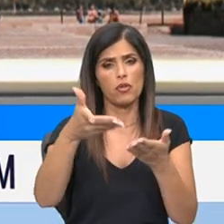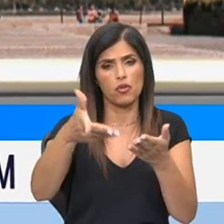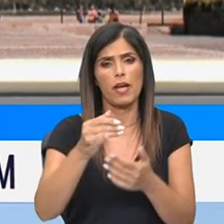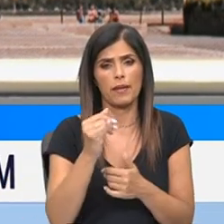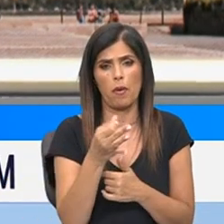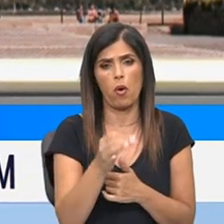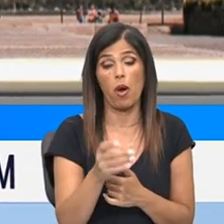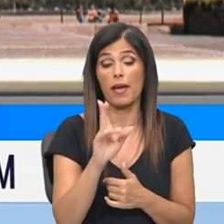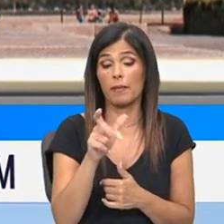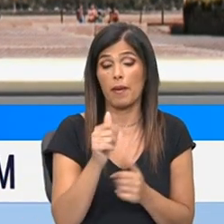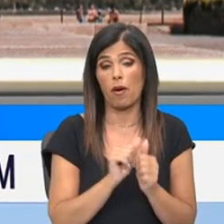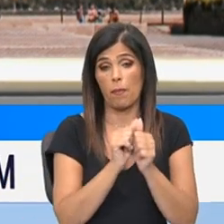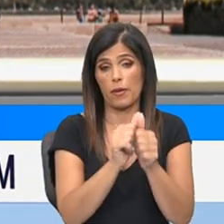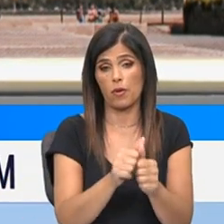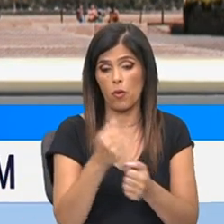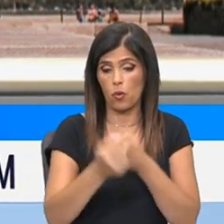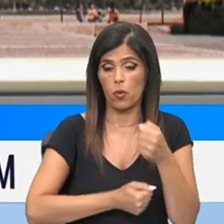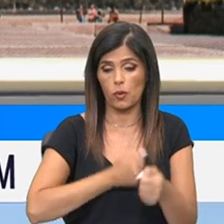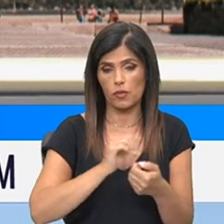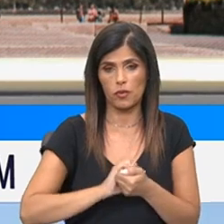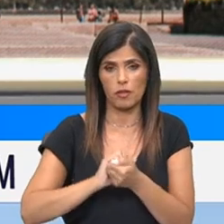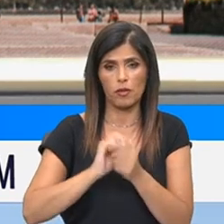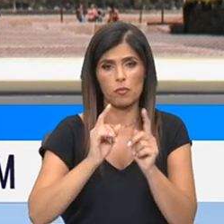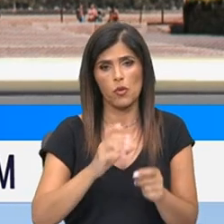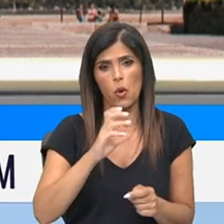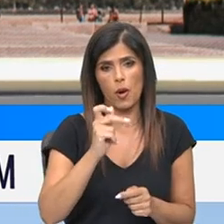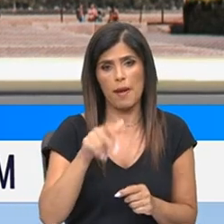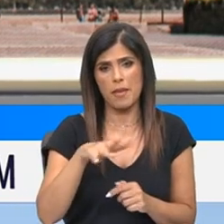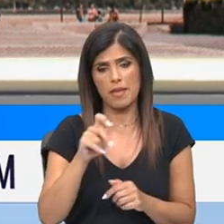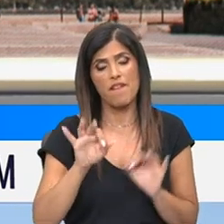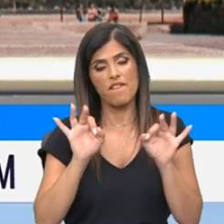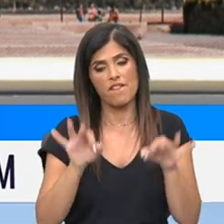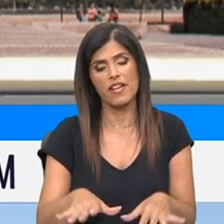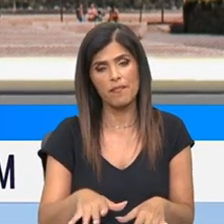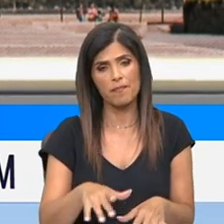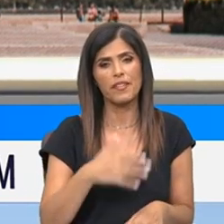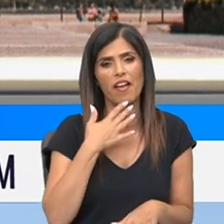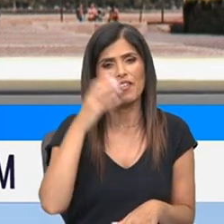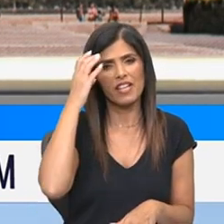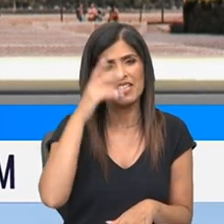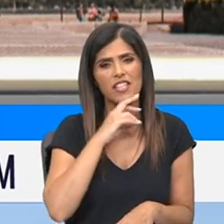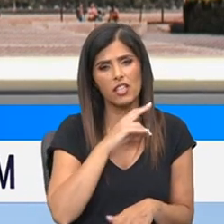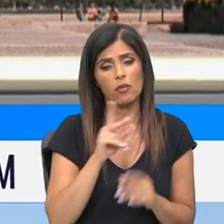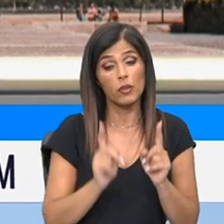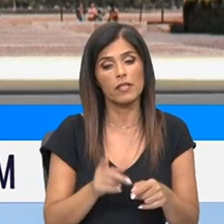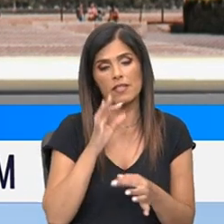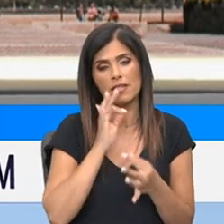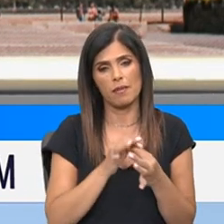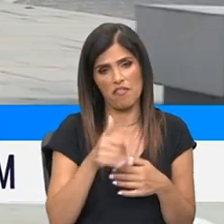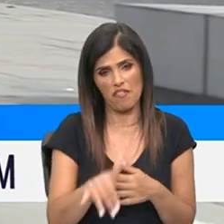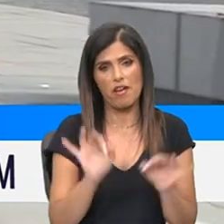uma parte dessa corrida solidária, começou em caminho e há de terminar em Vila Real de Santo António, no início de setembro.